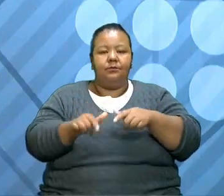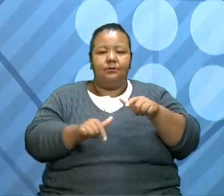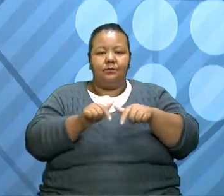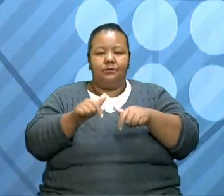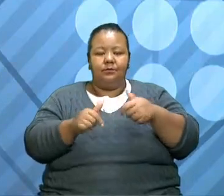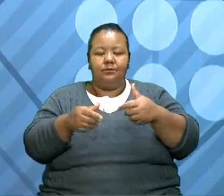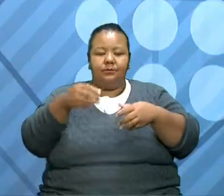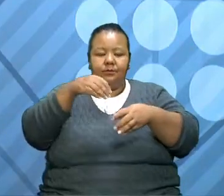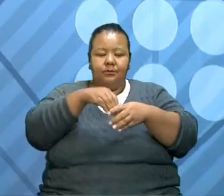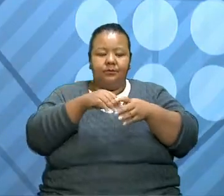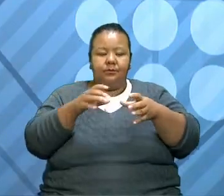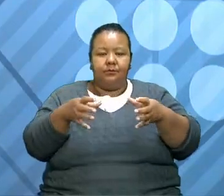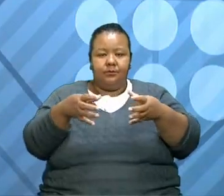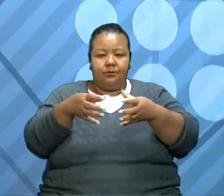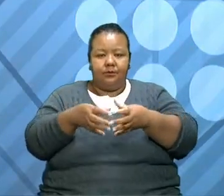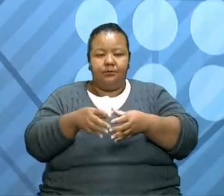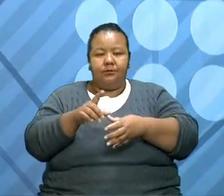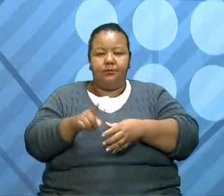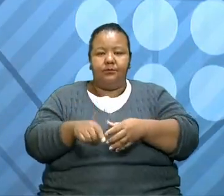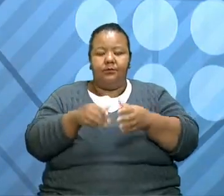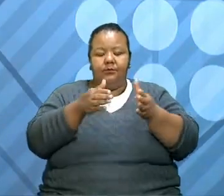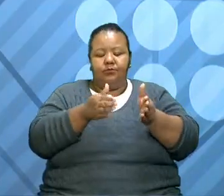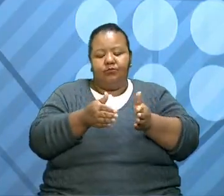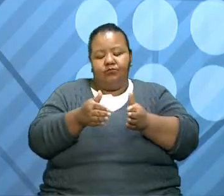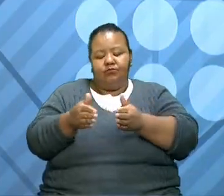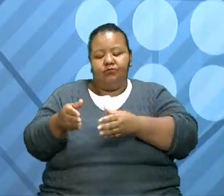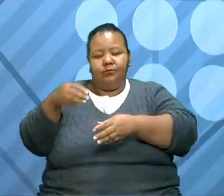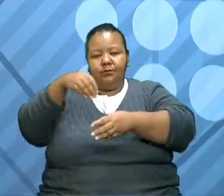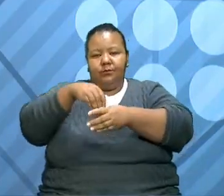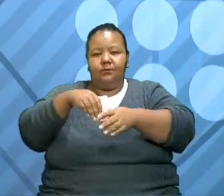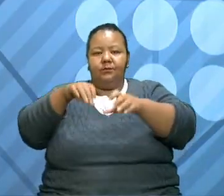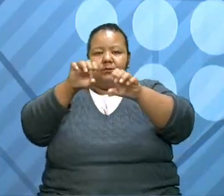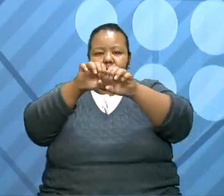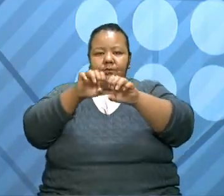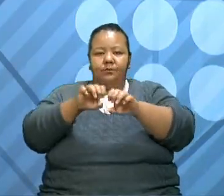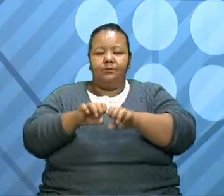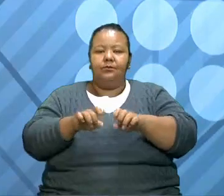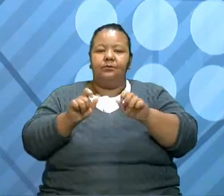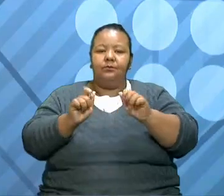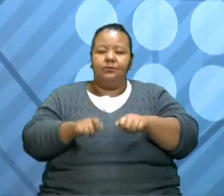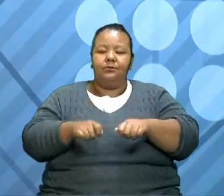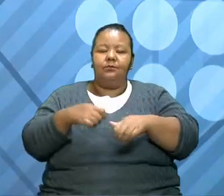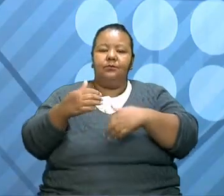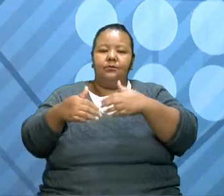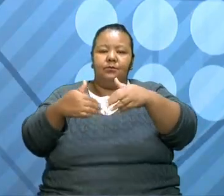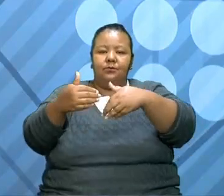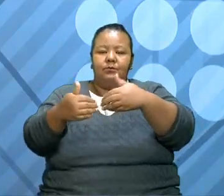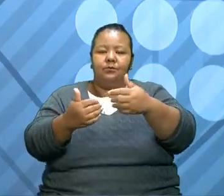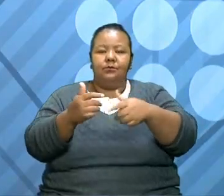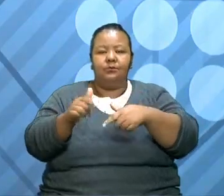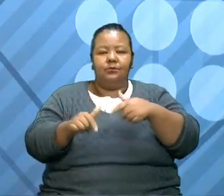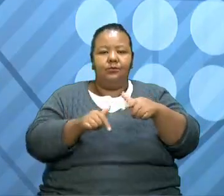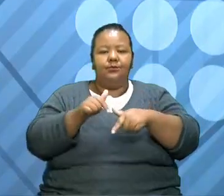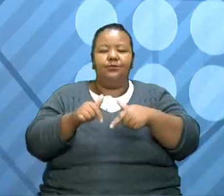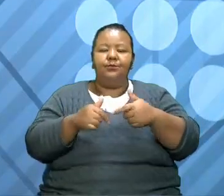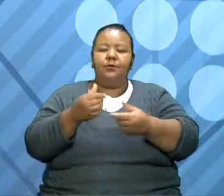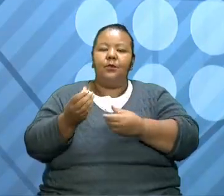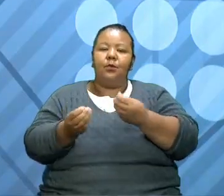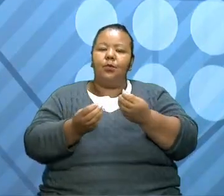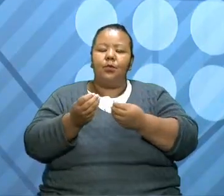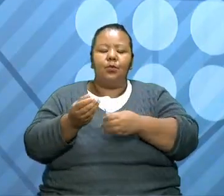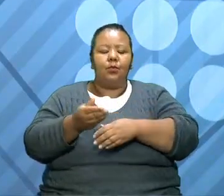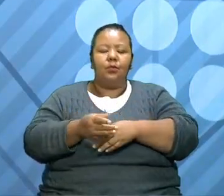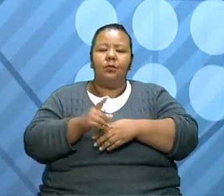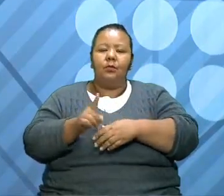dessas equipes de trabalho, são nichos dentro dessas estruturas que as pessoas vão desenvolver o seu trabalho. Mas como que eu vou